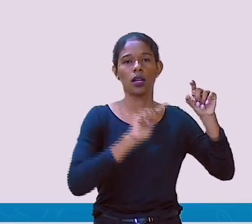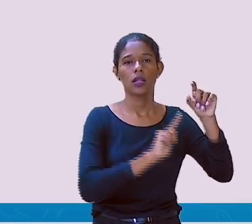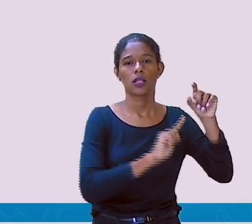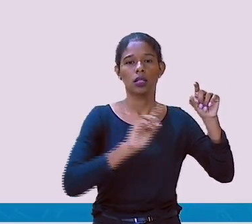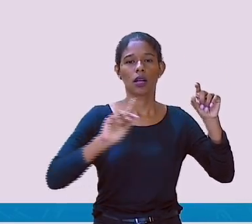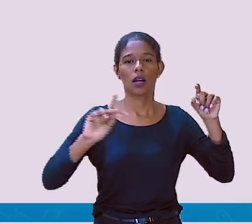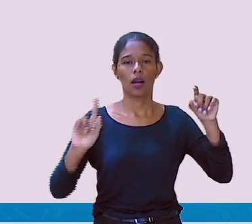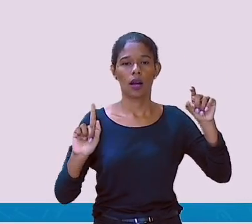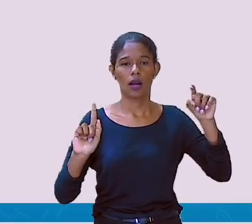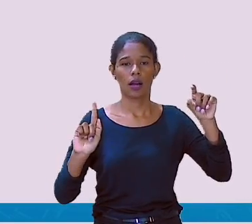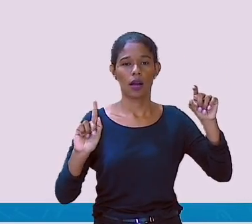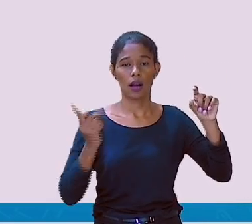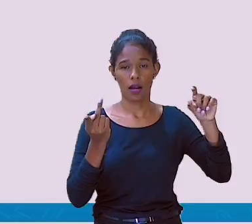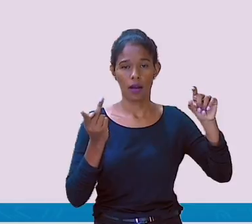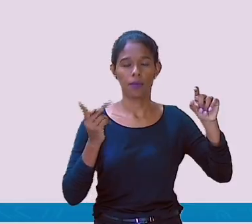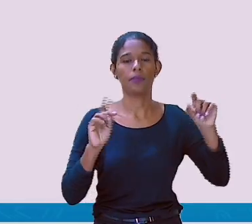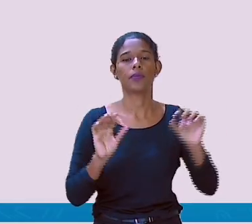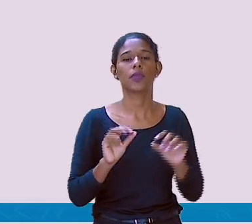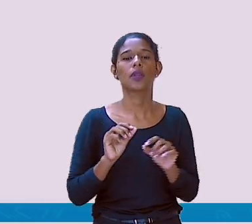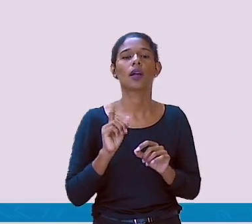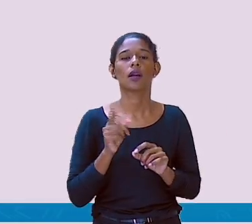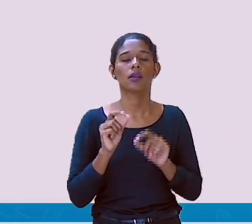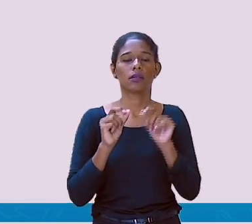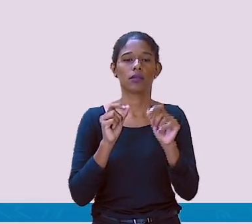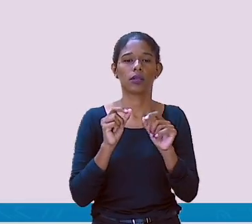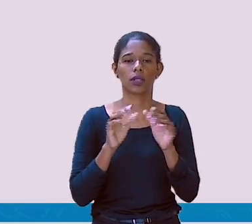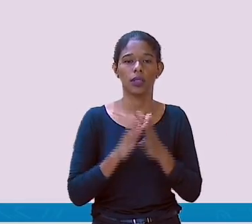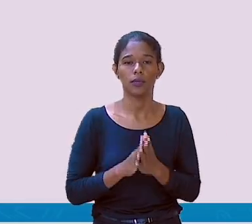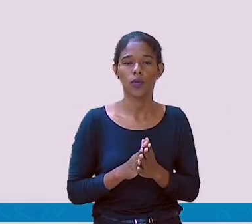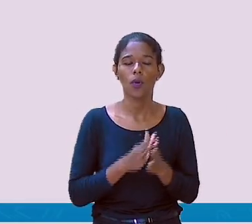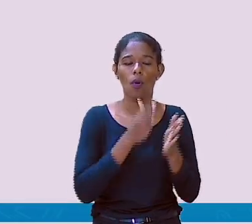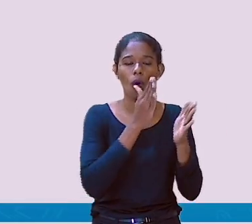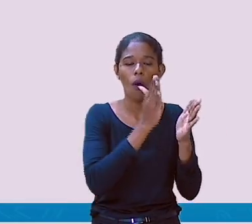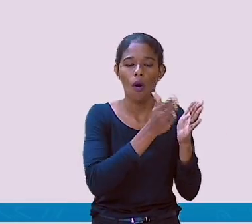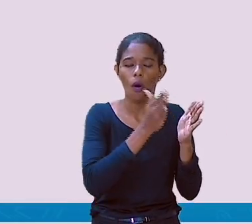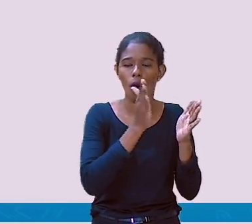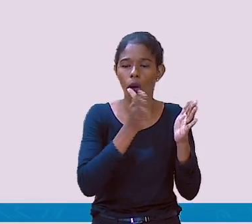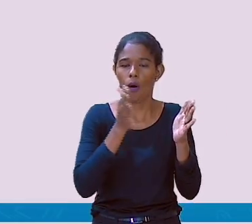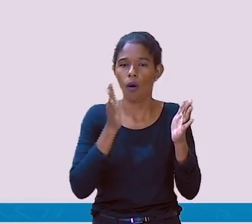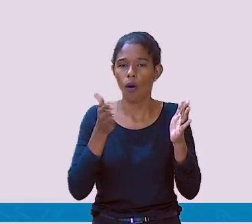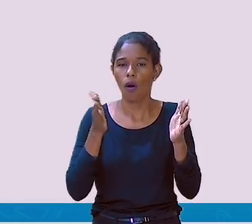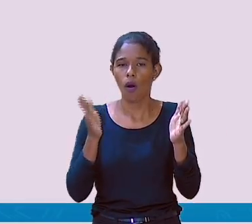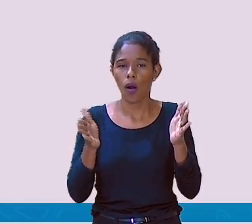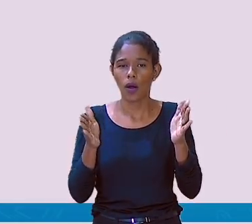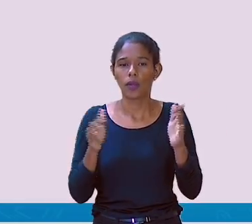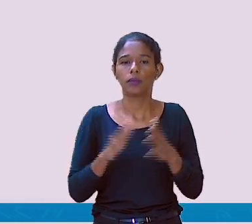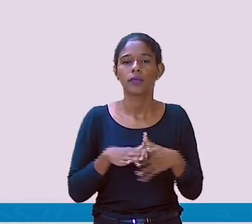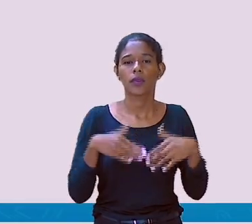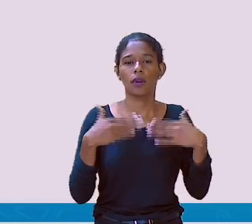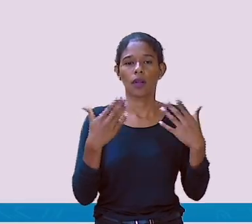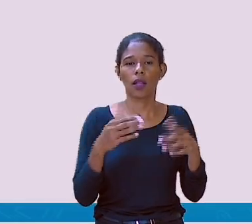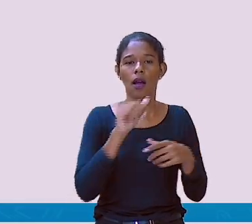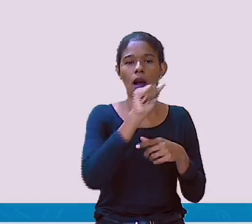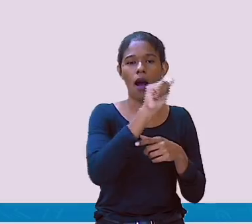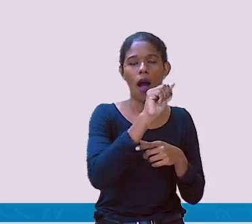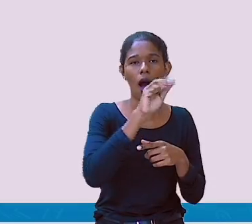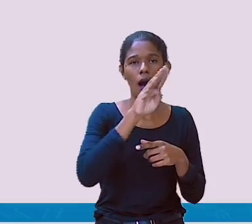Observe. Sabendo que o comprimento do AB é 20 centímetros e a razão